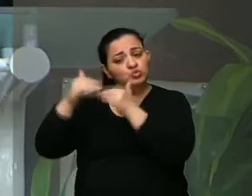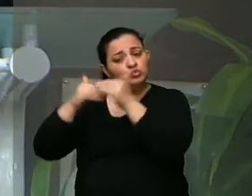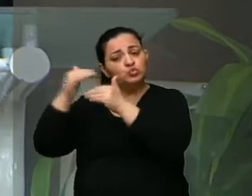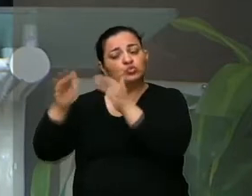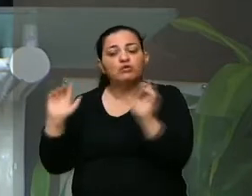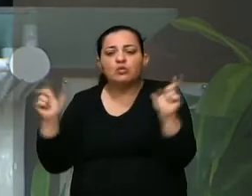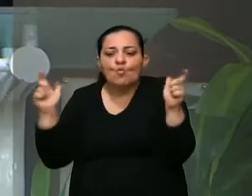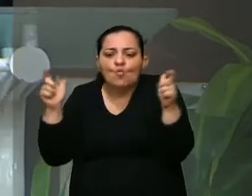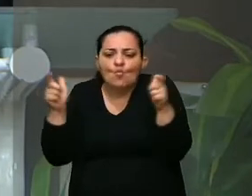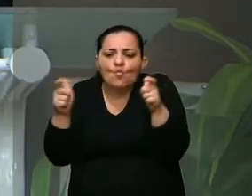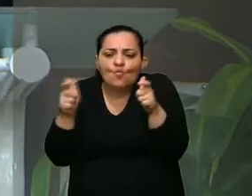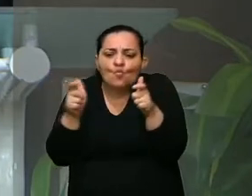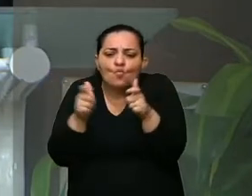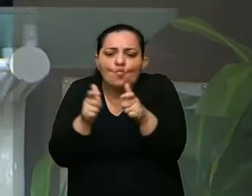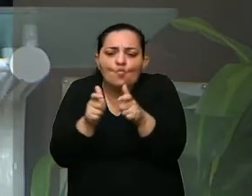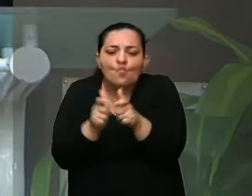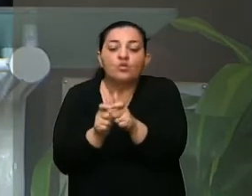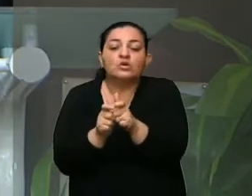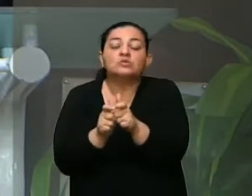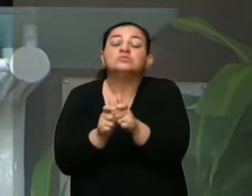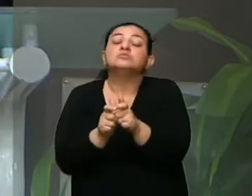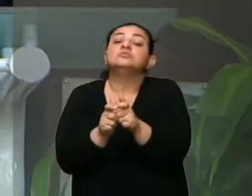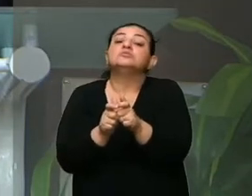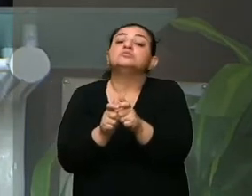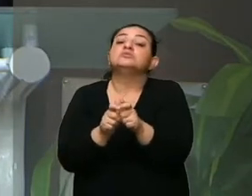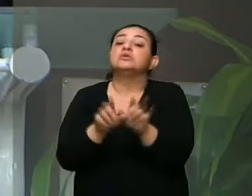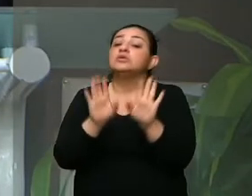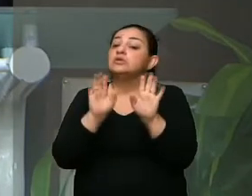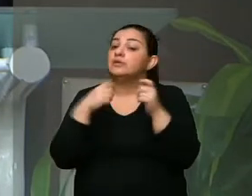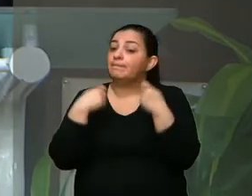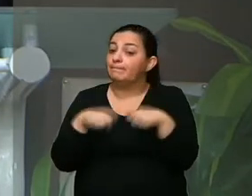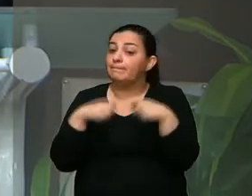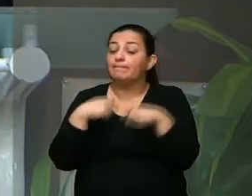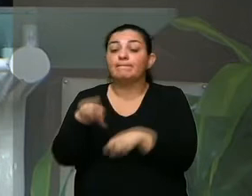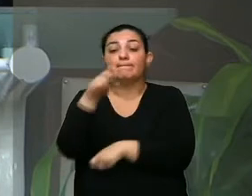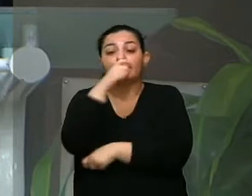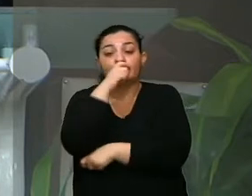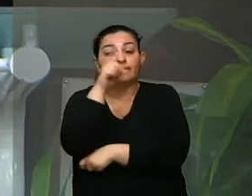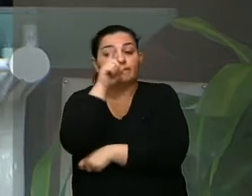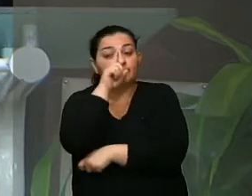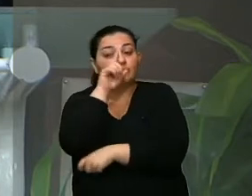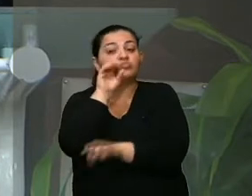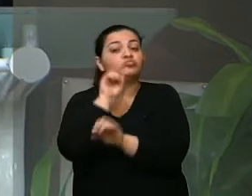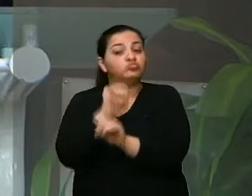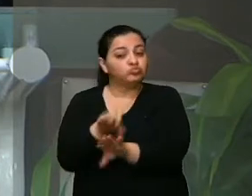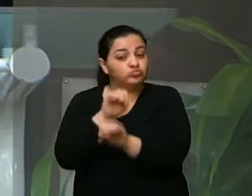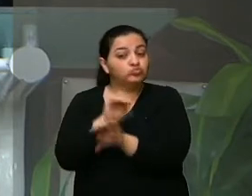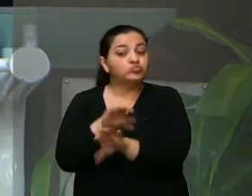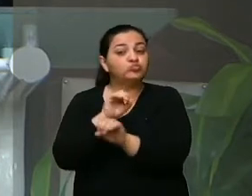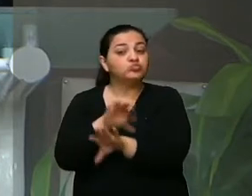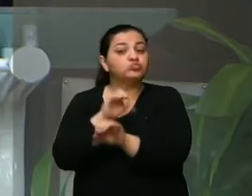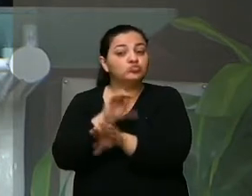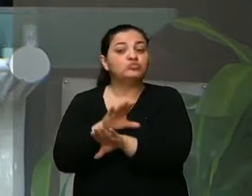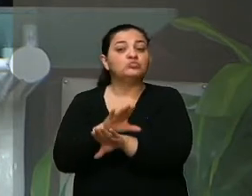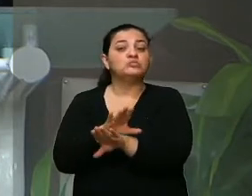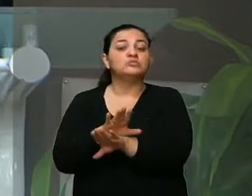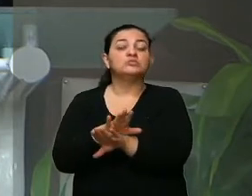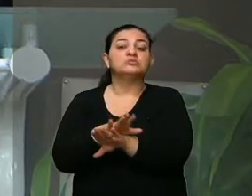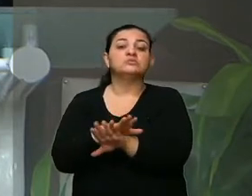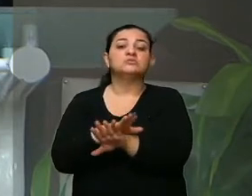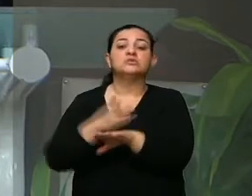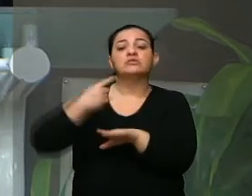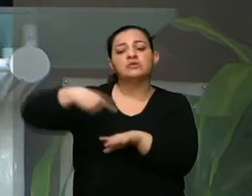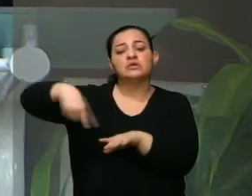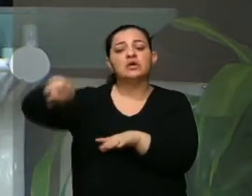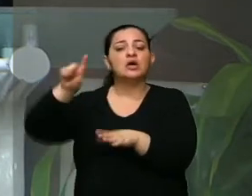vai apertando e compete aos pais principalmente ensinar a mãe foi